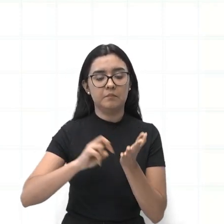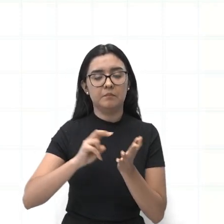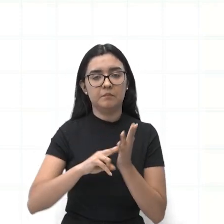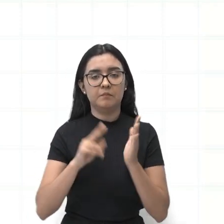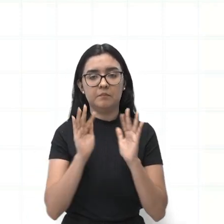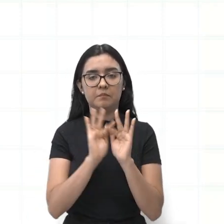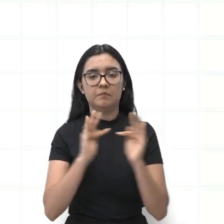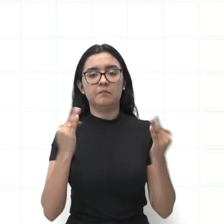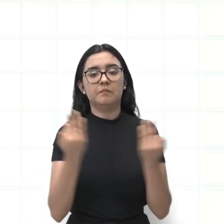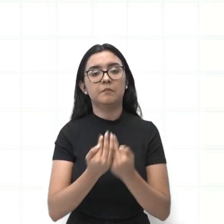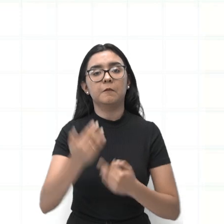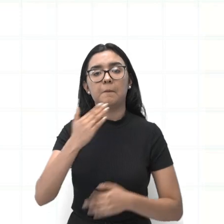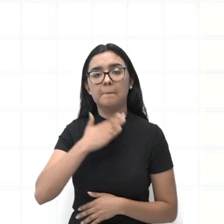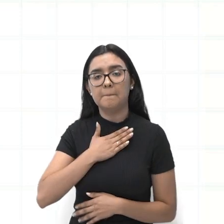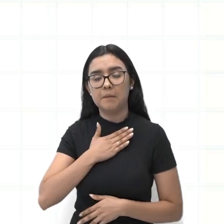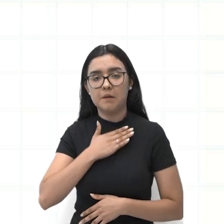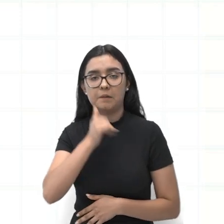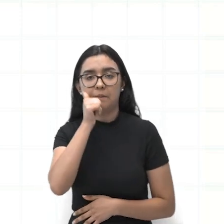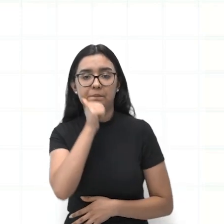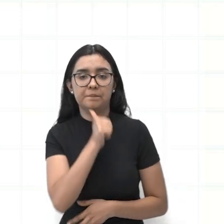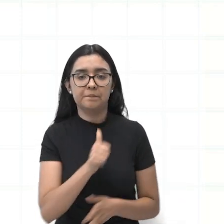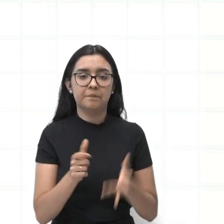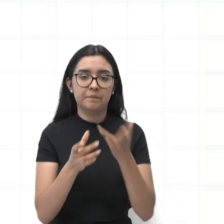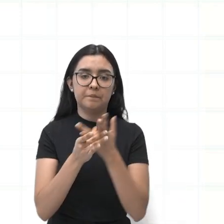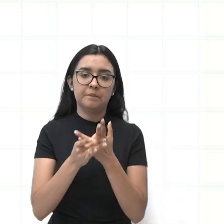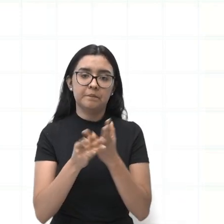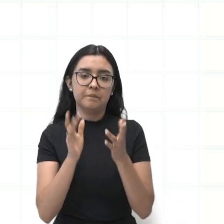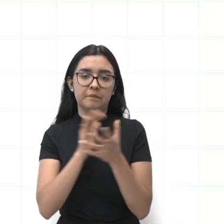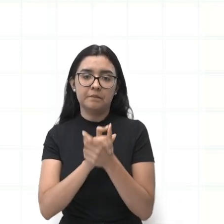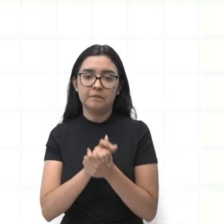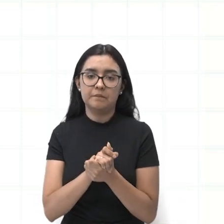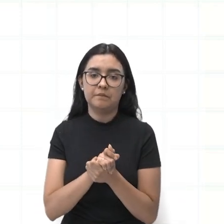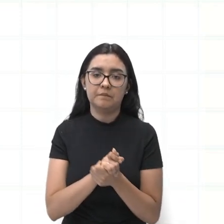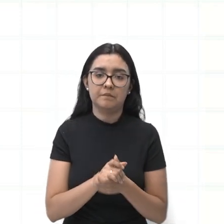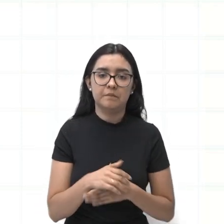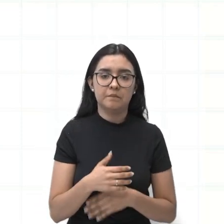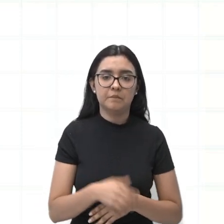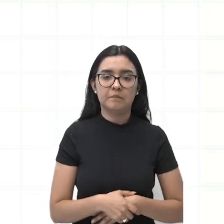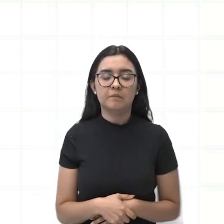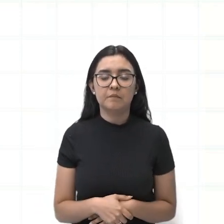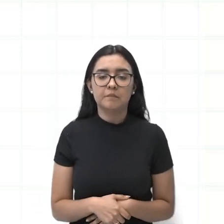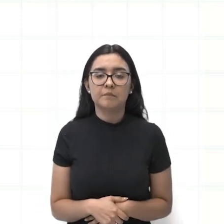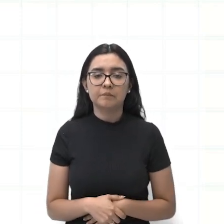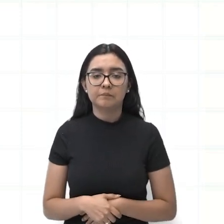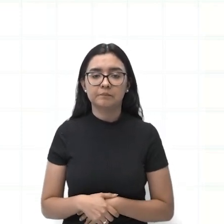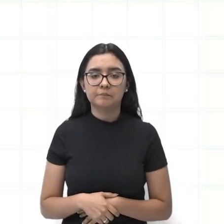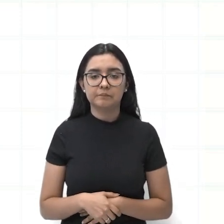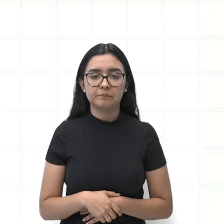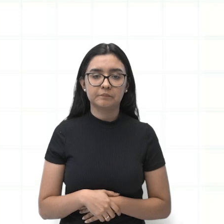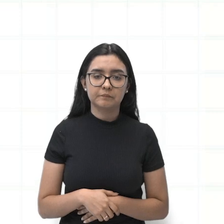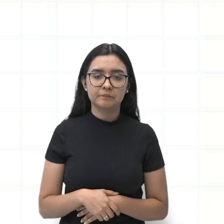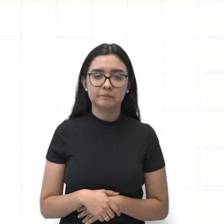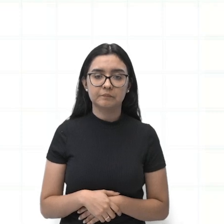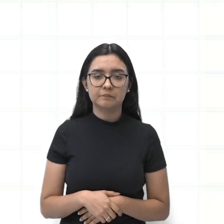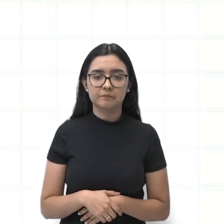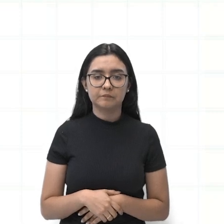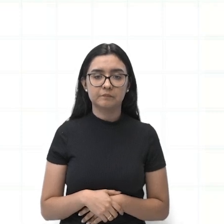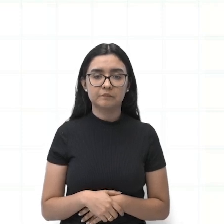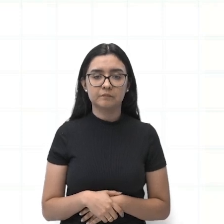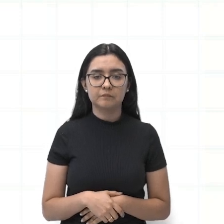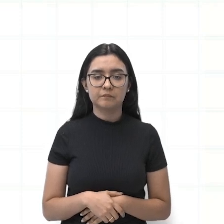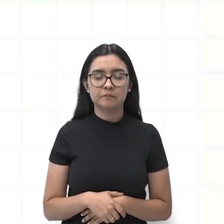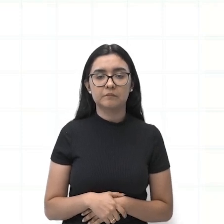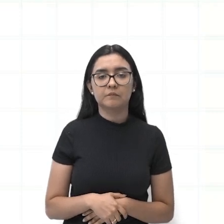vocabulário sobre família. My wife, minha esposa. Anote aí a palavrinha, tá? My wife, minha esposa. And our